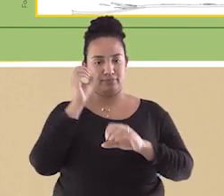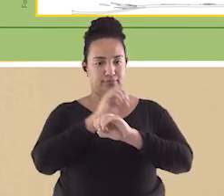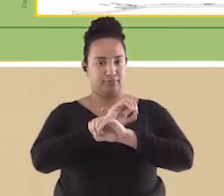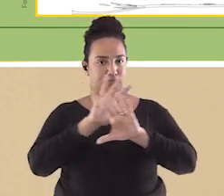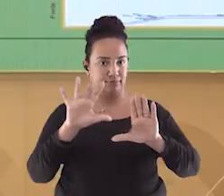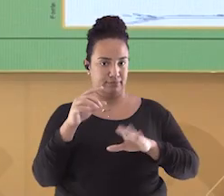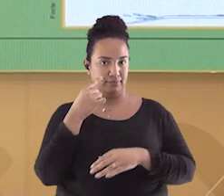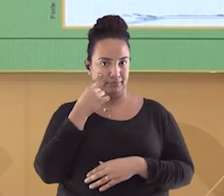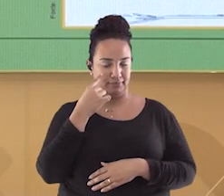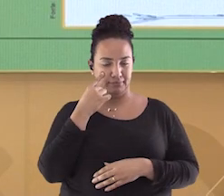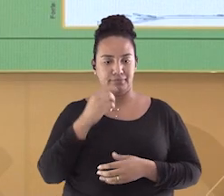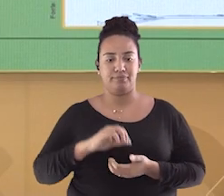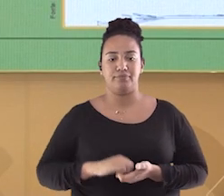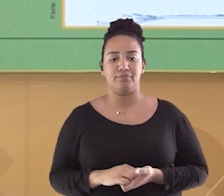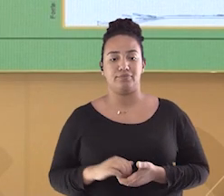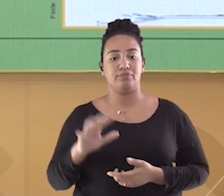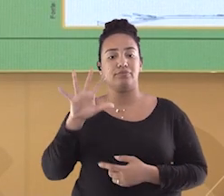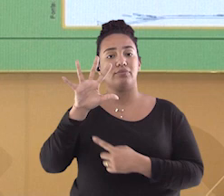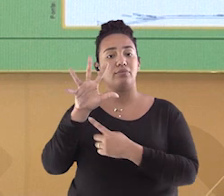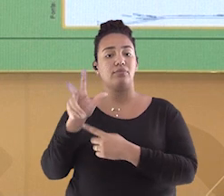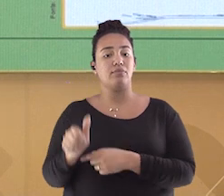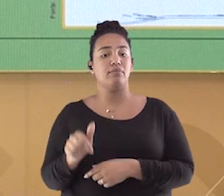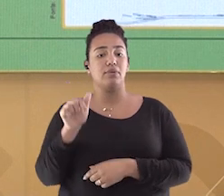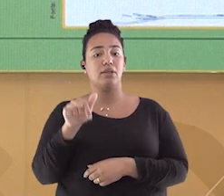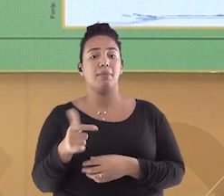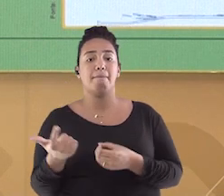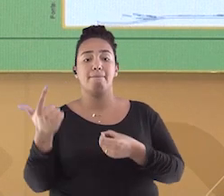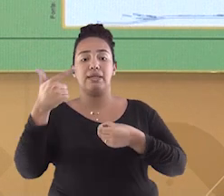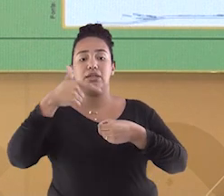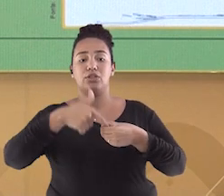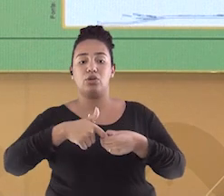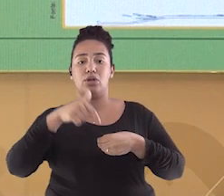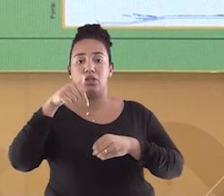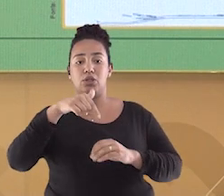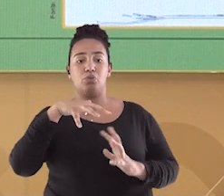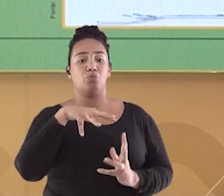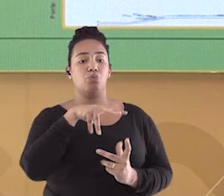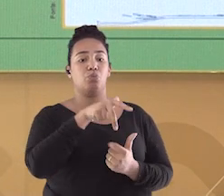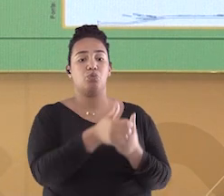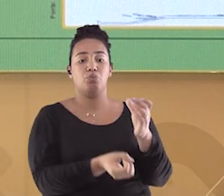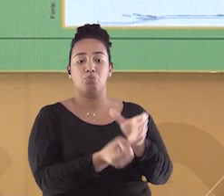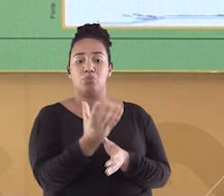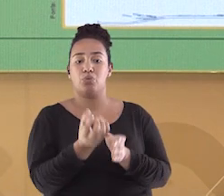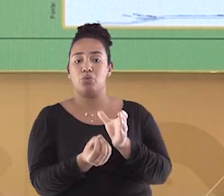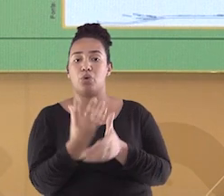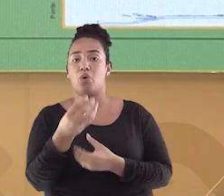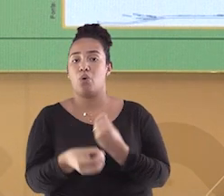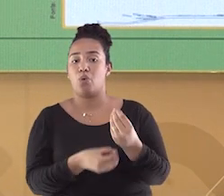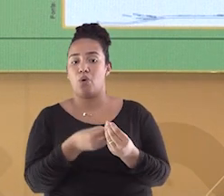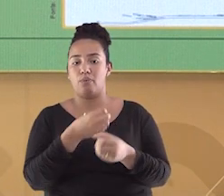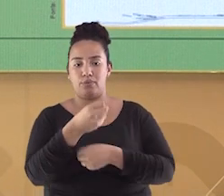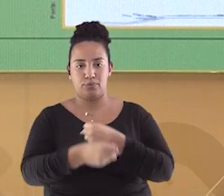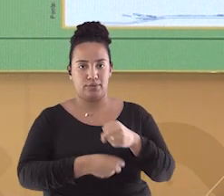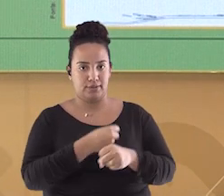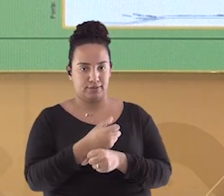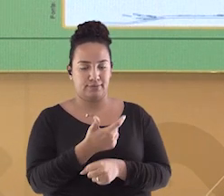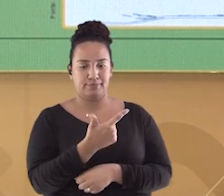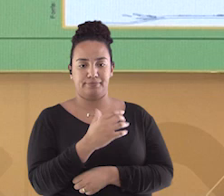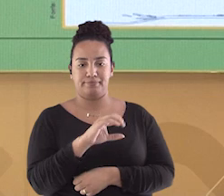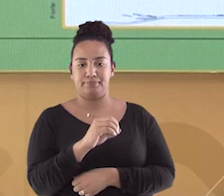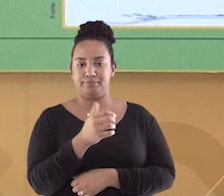tela. Esse é o mapa do volume de petróleo produzido no mundo no ano de